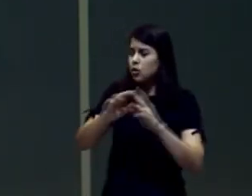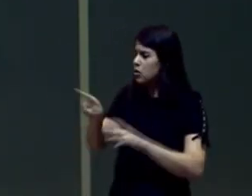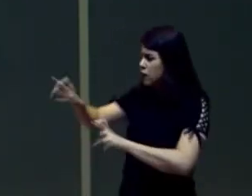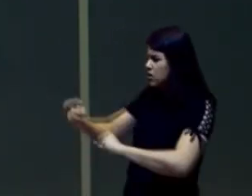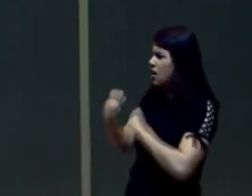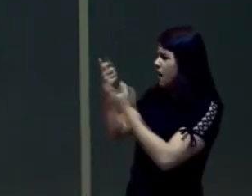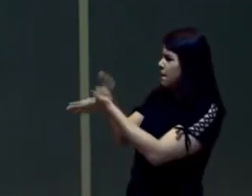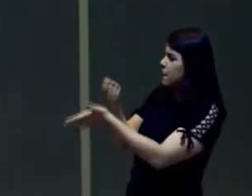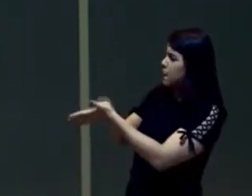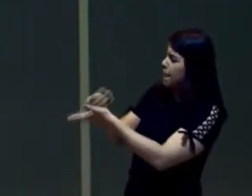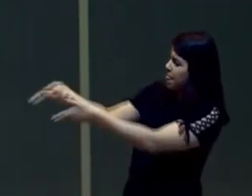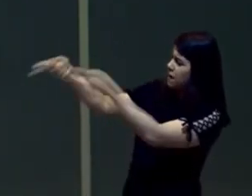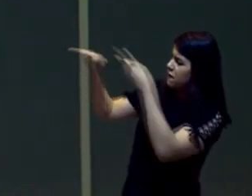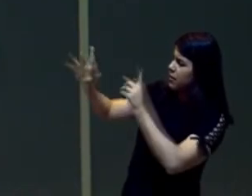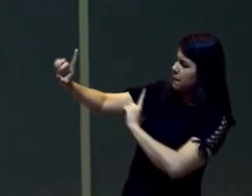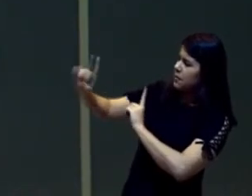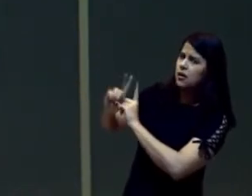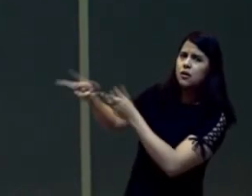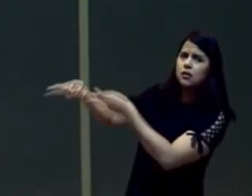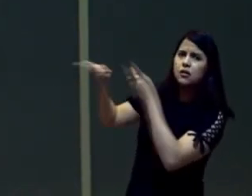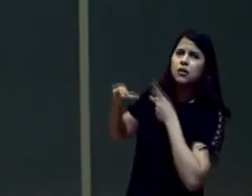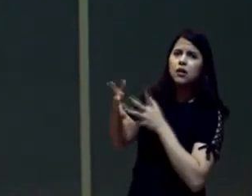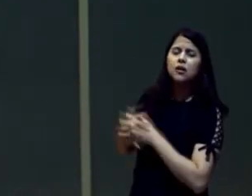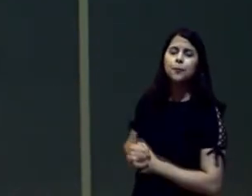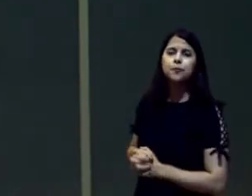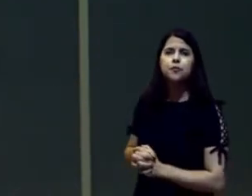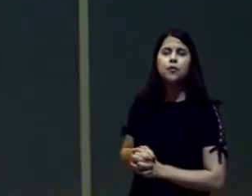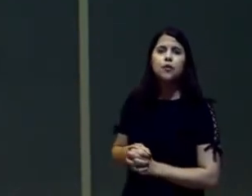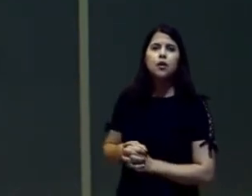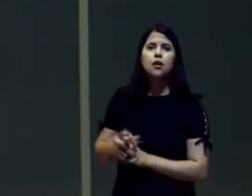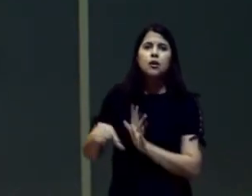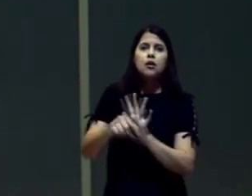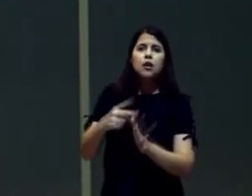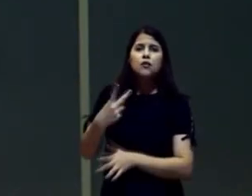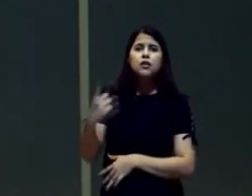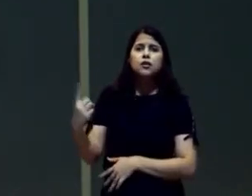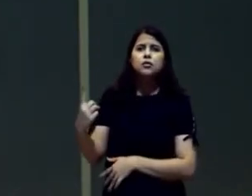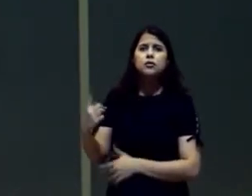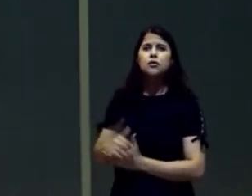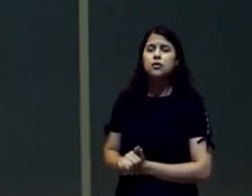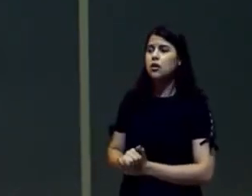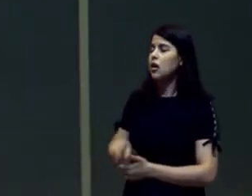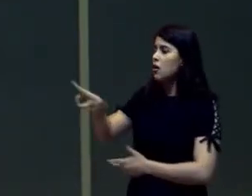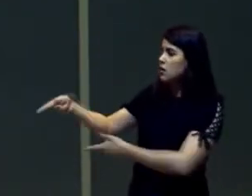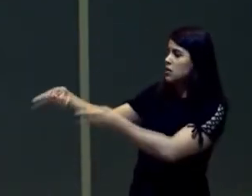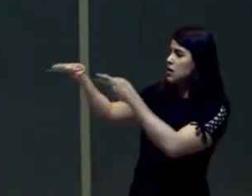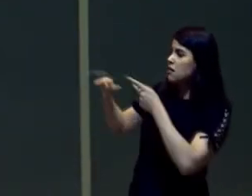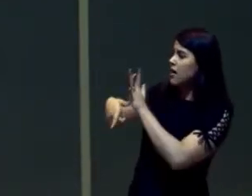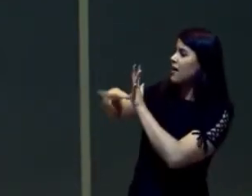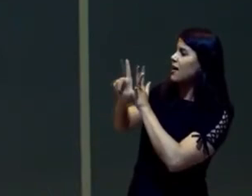vir depressa me encontrar. Mais à frente, no versículo 21, ele diz: venha antes que chegue o